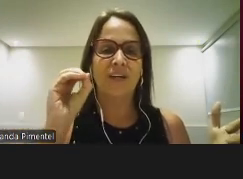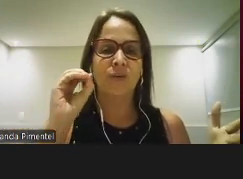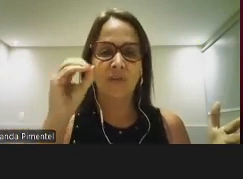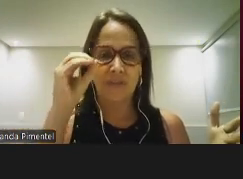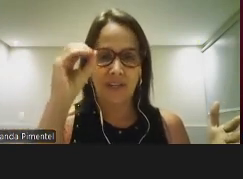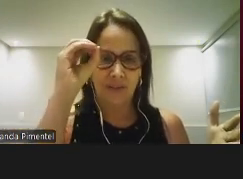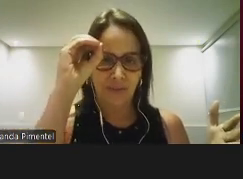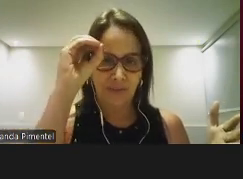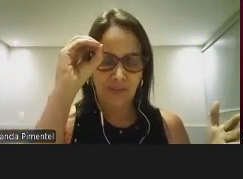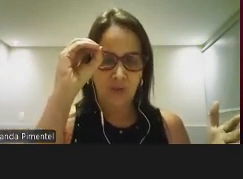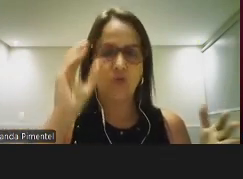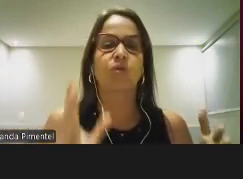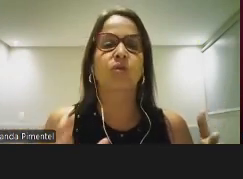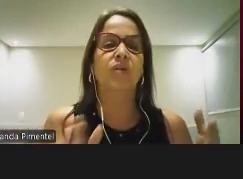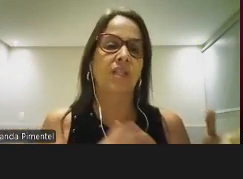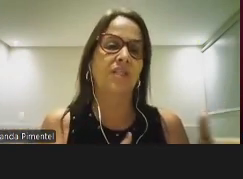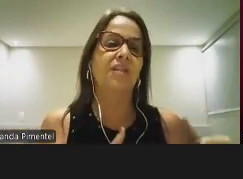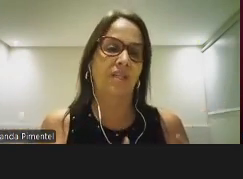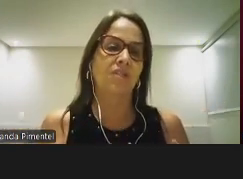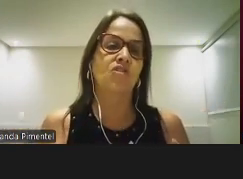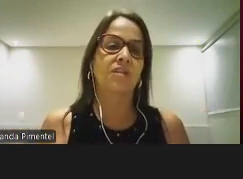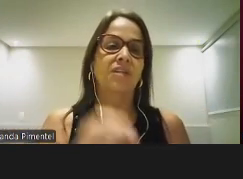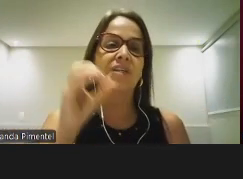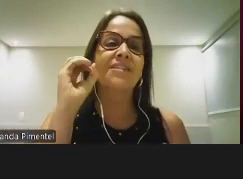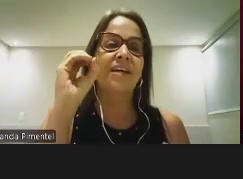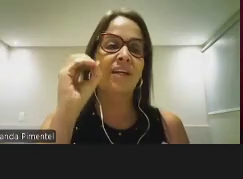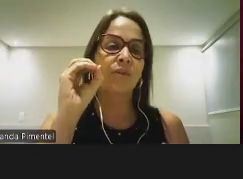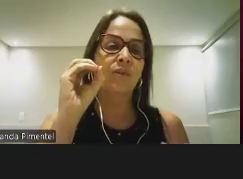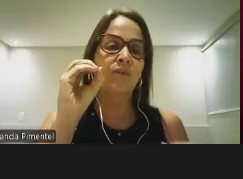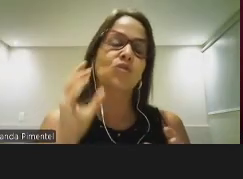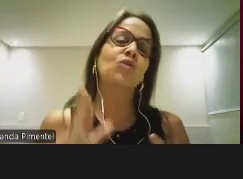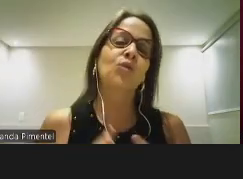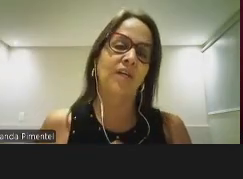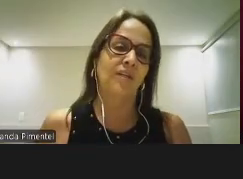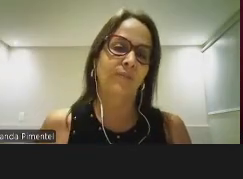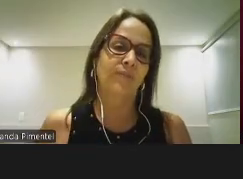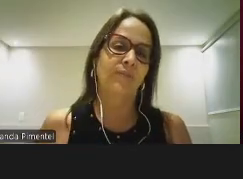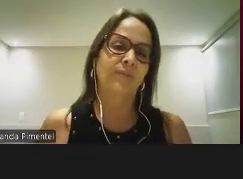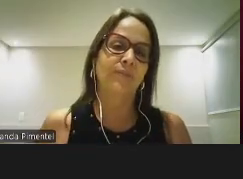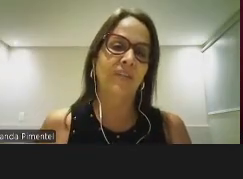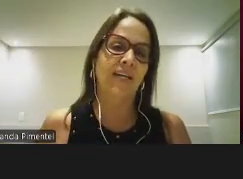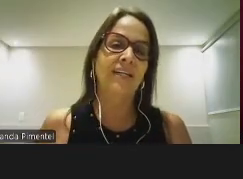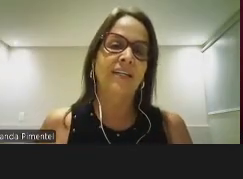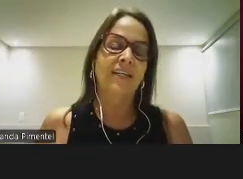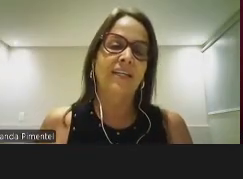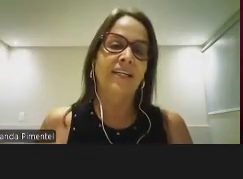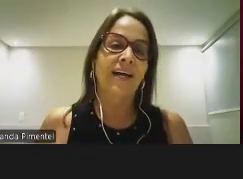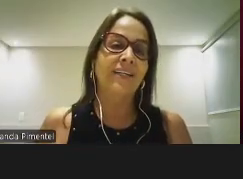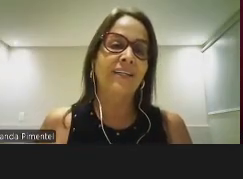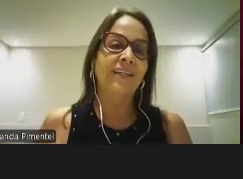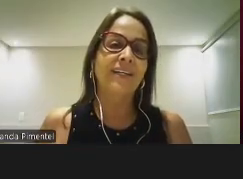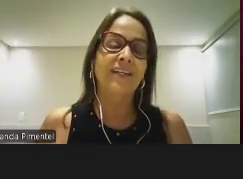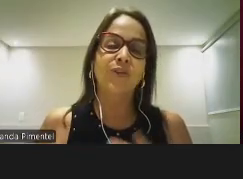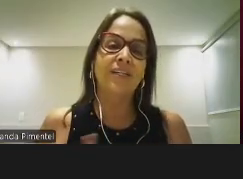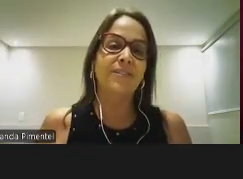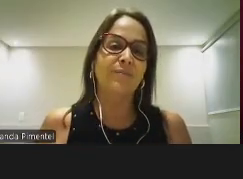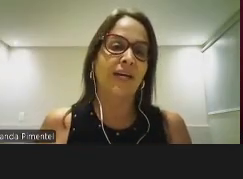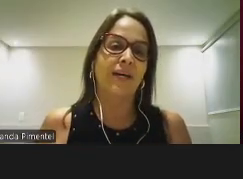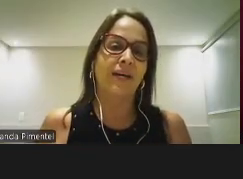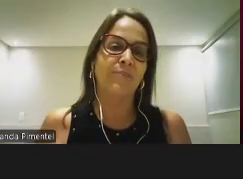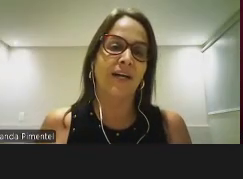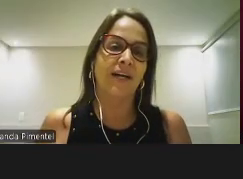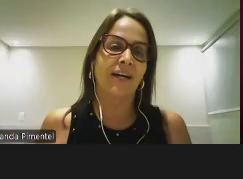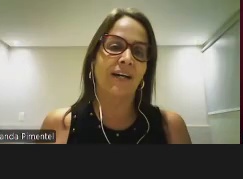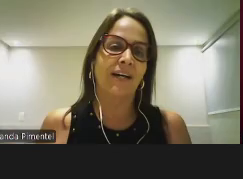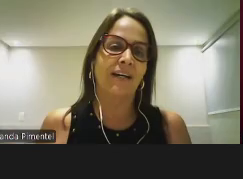teve zero sono N3 e zero sono REM, né? E aí eu disse